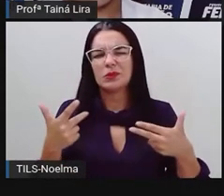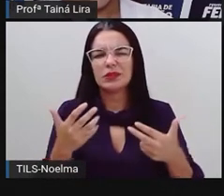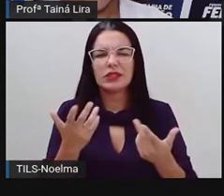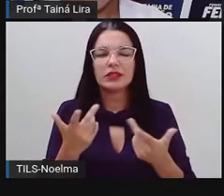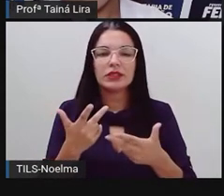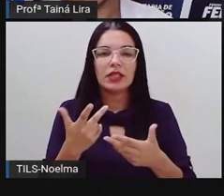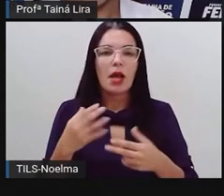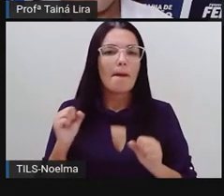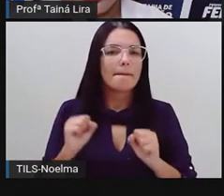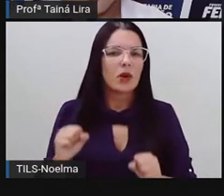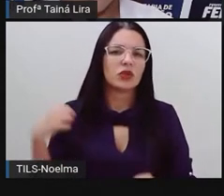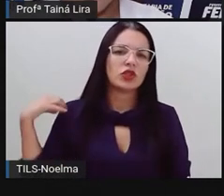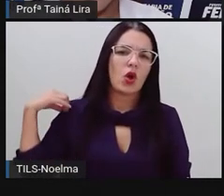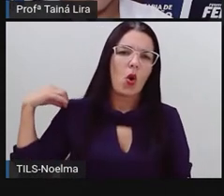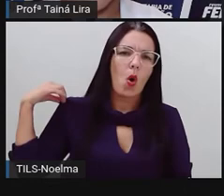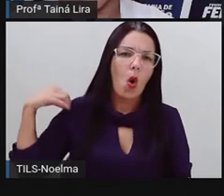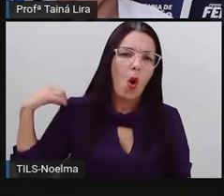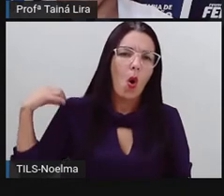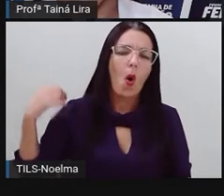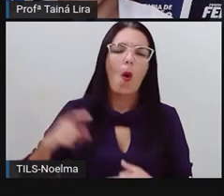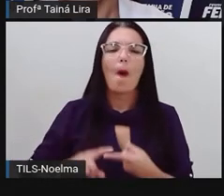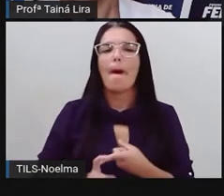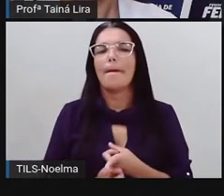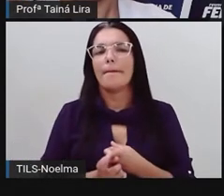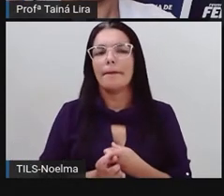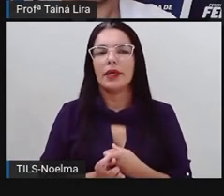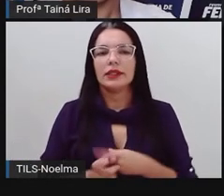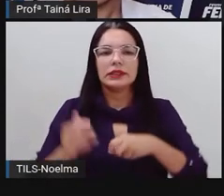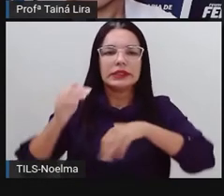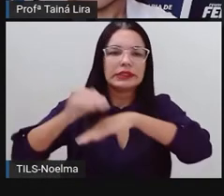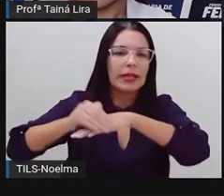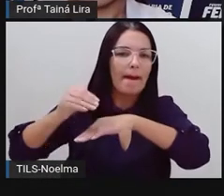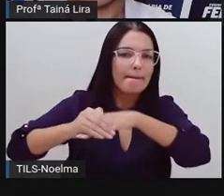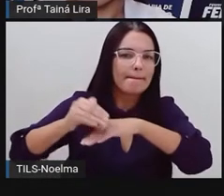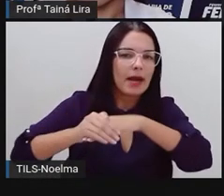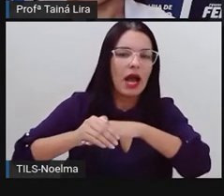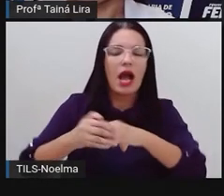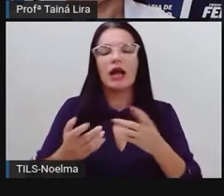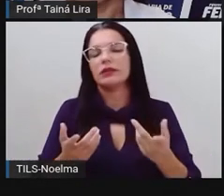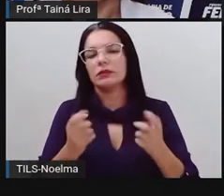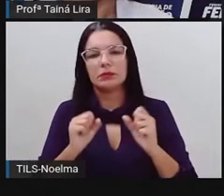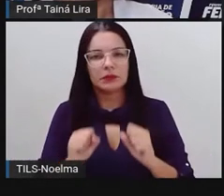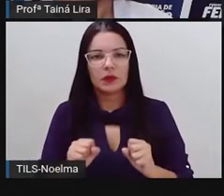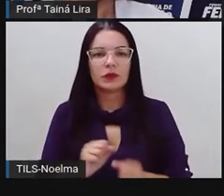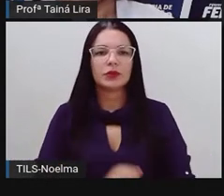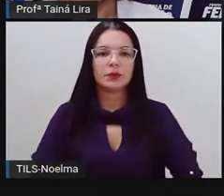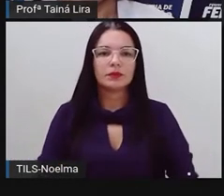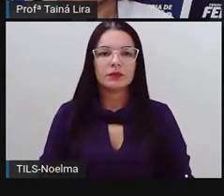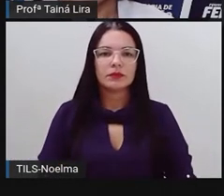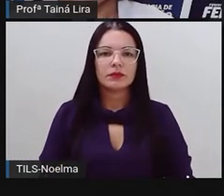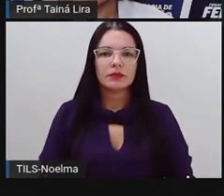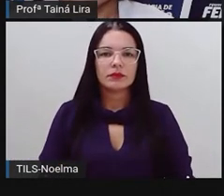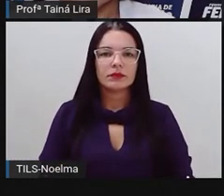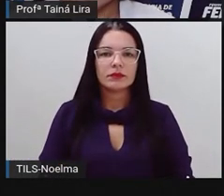aí pode ser roupa não existe roupa de couro também pode ser sapato certo